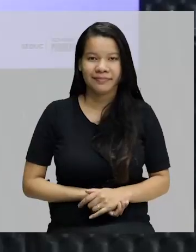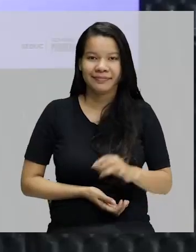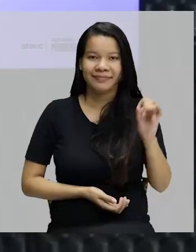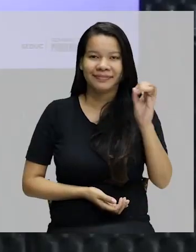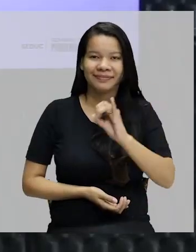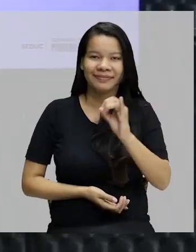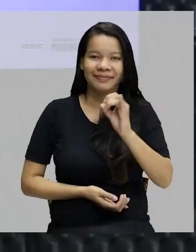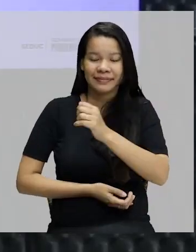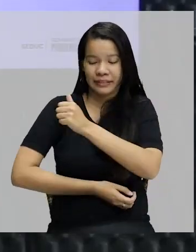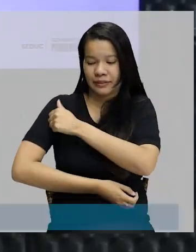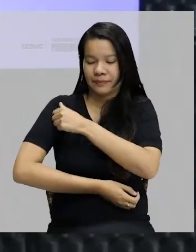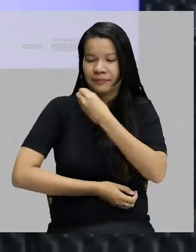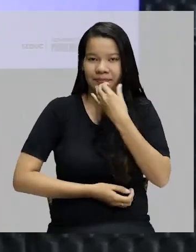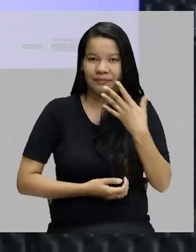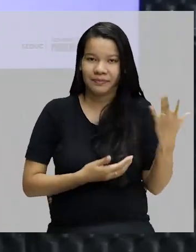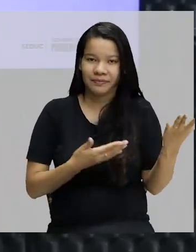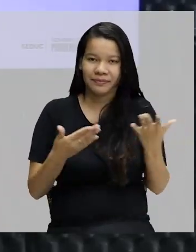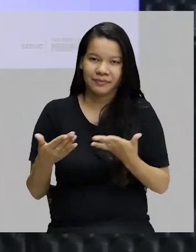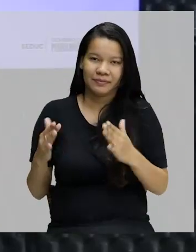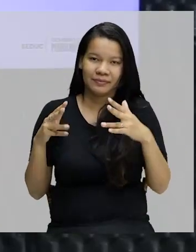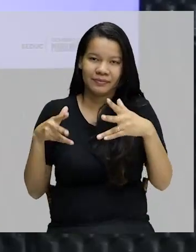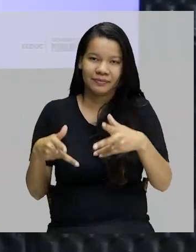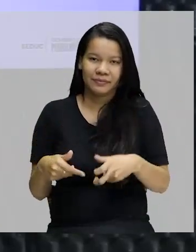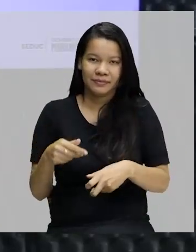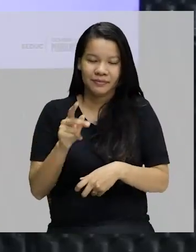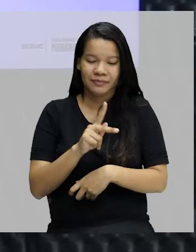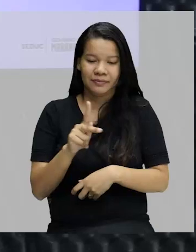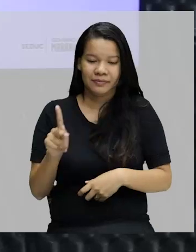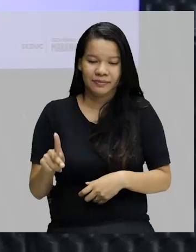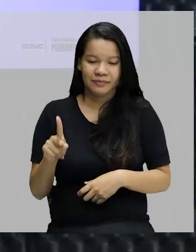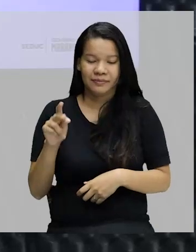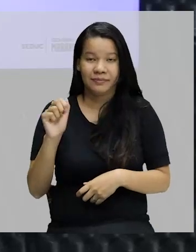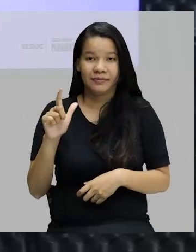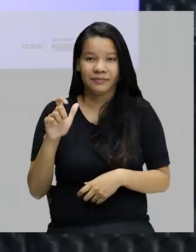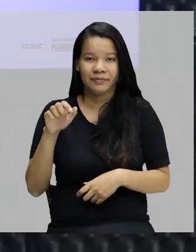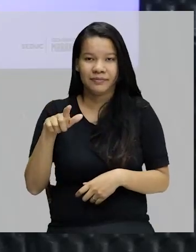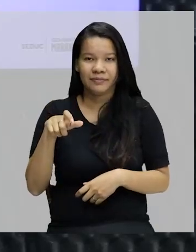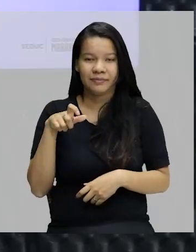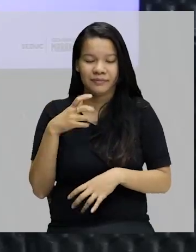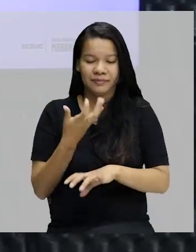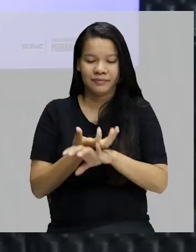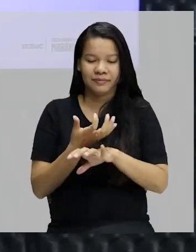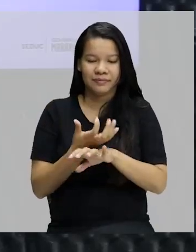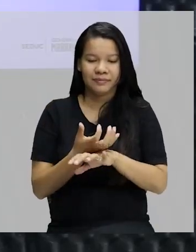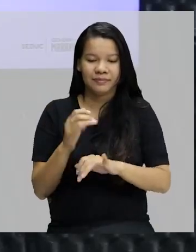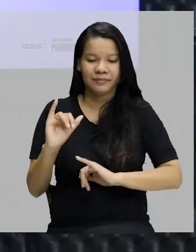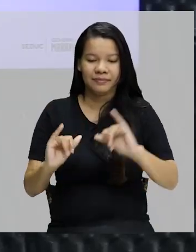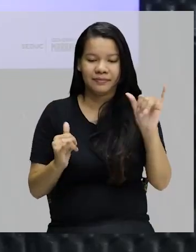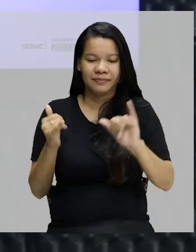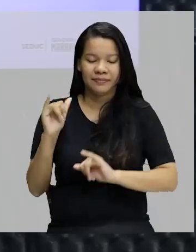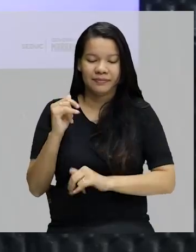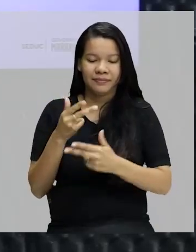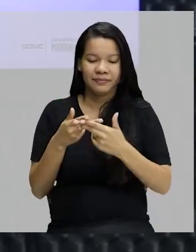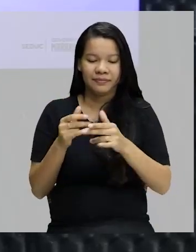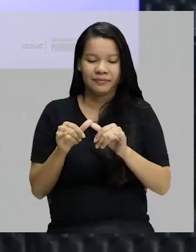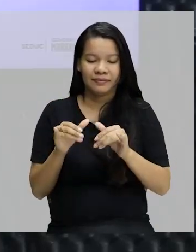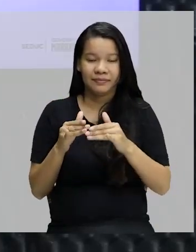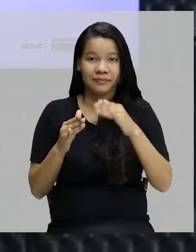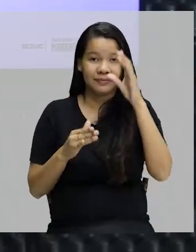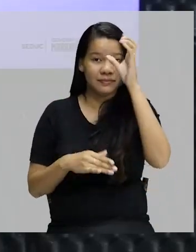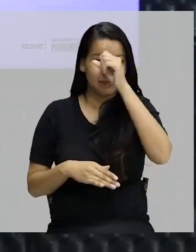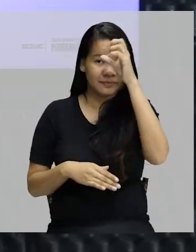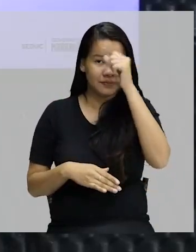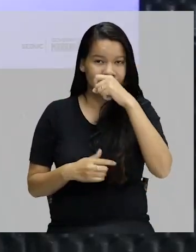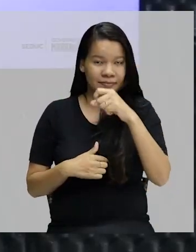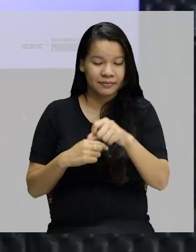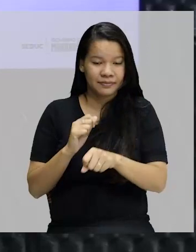Olá, turma, sejam todos bem-vindos. Professor Alex, disciplina Química, mais uma aula do nosso projeto Fique em Casa Aprendendo.